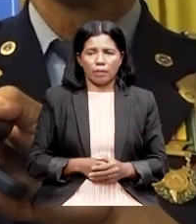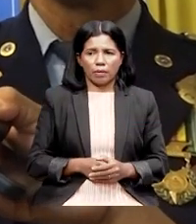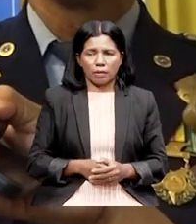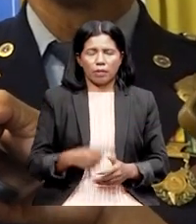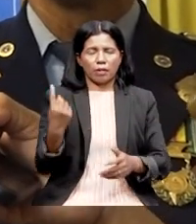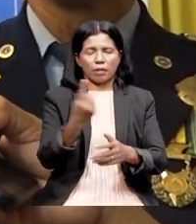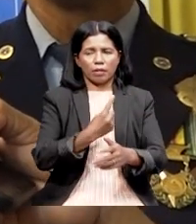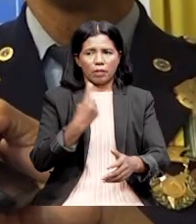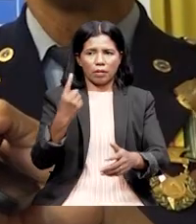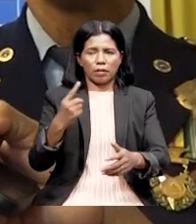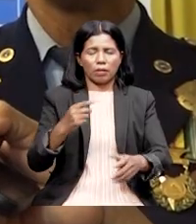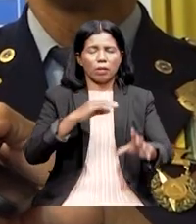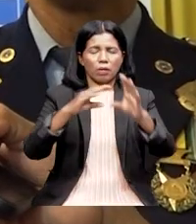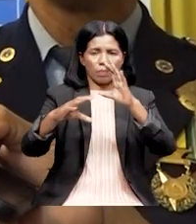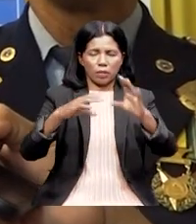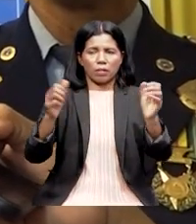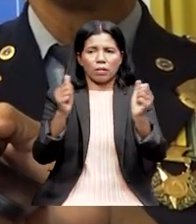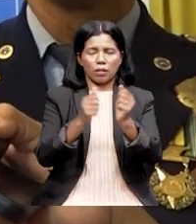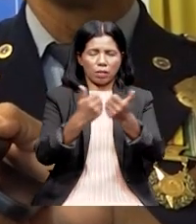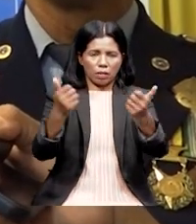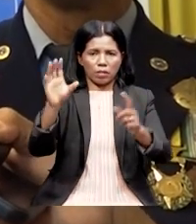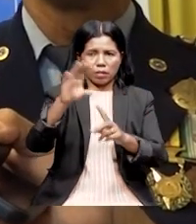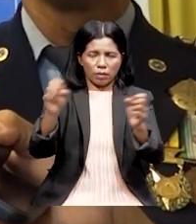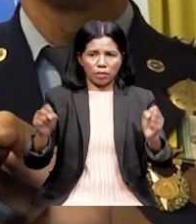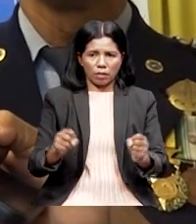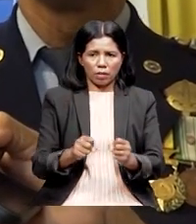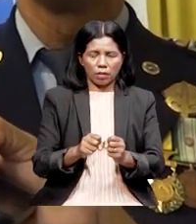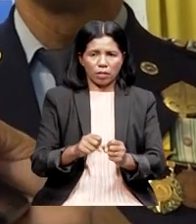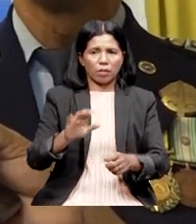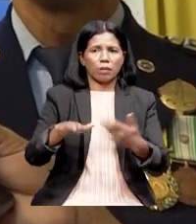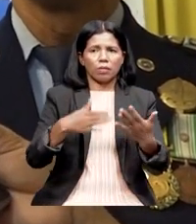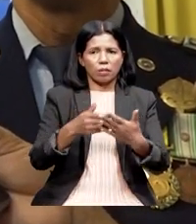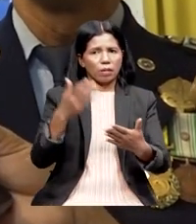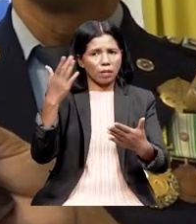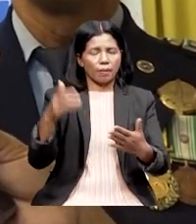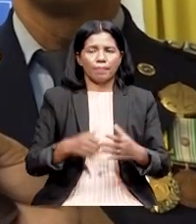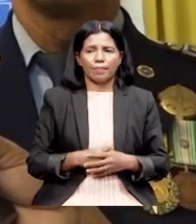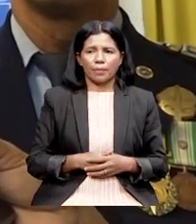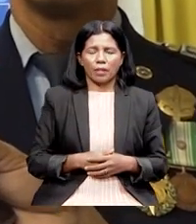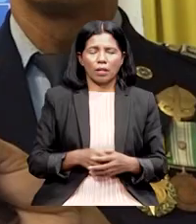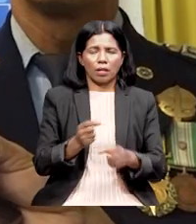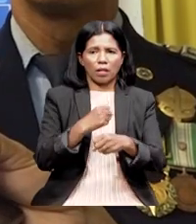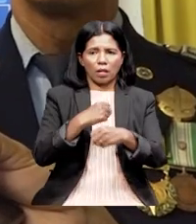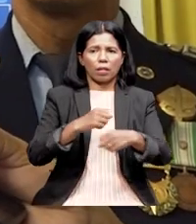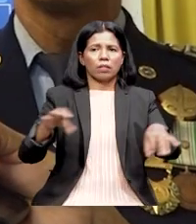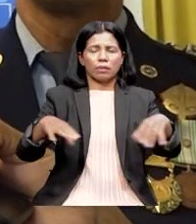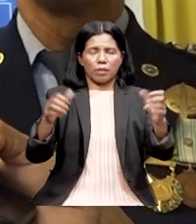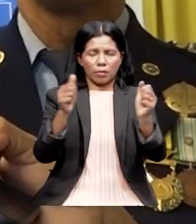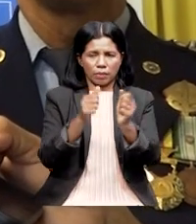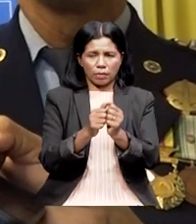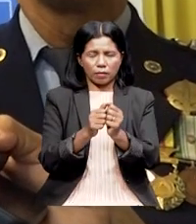mantain comunicação ho aturare local sira na ba mos halo mos corna sa no